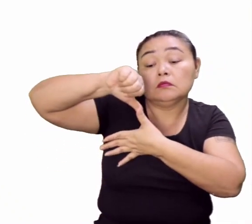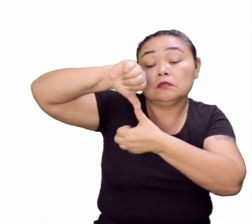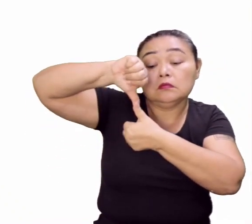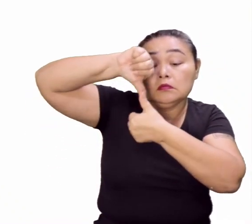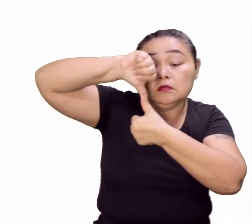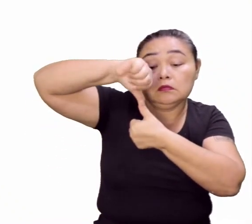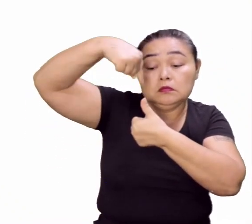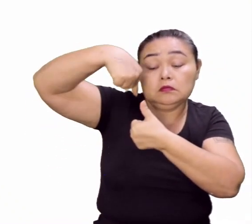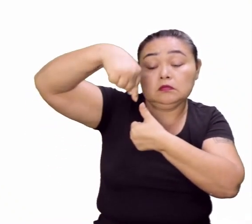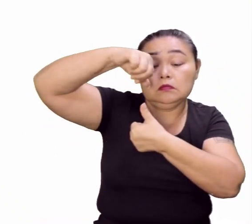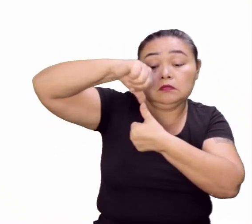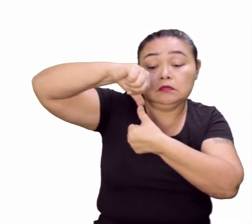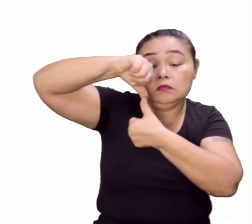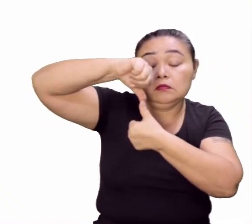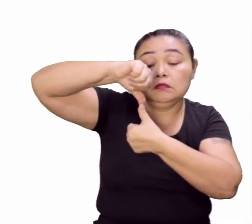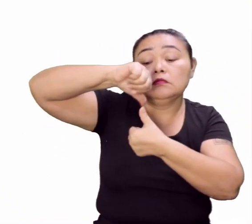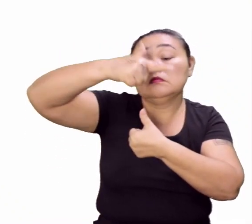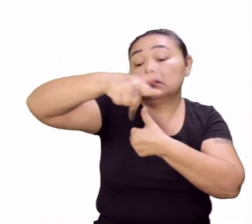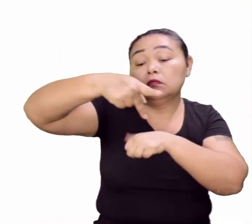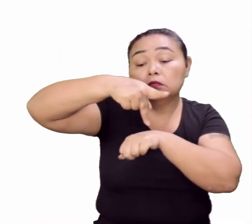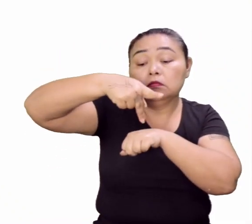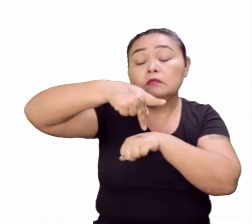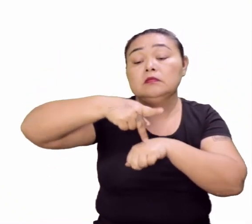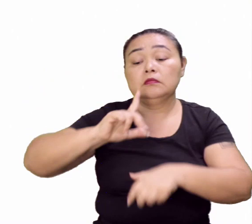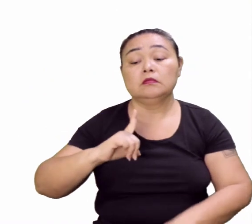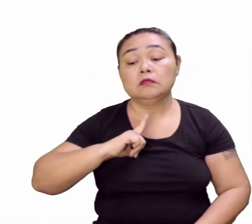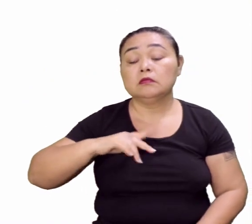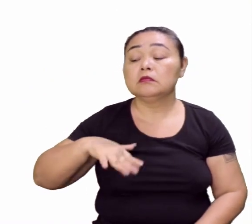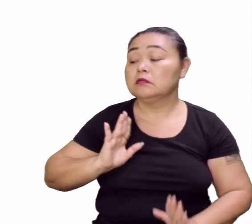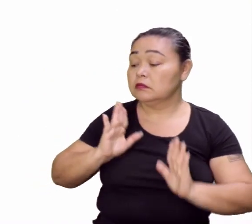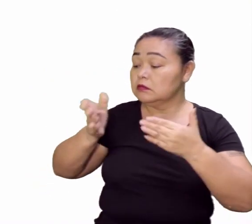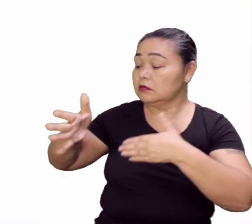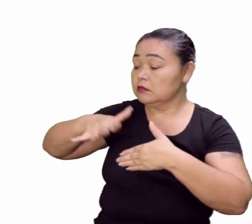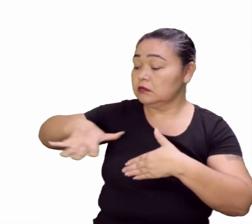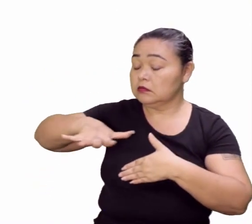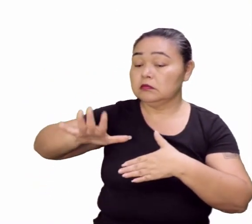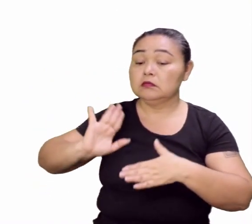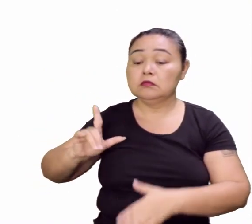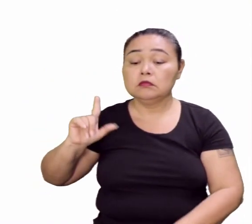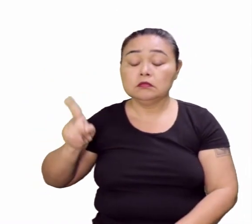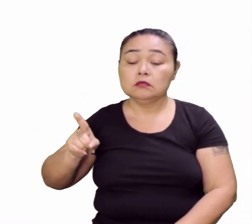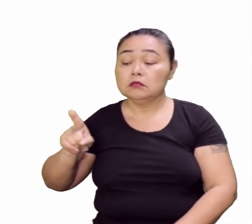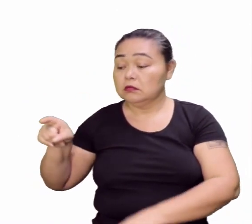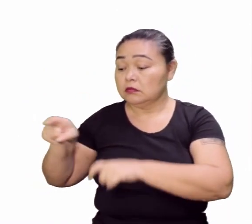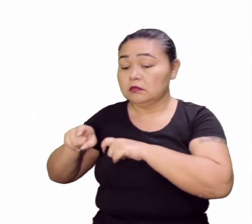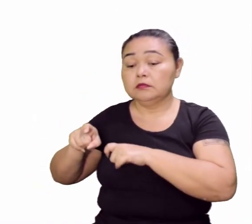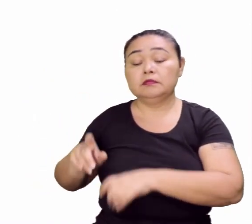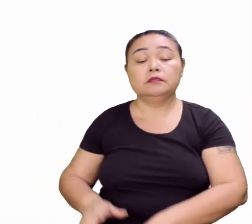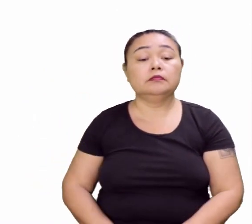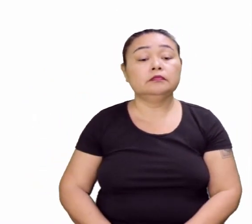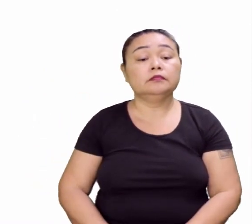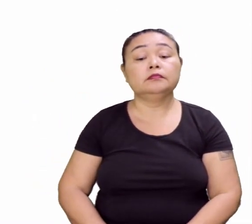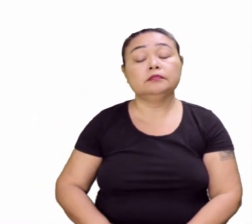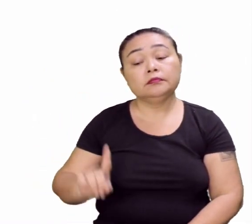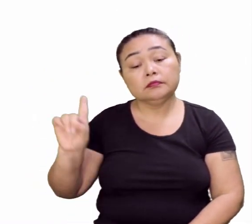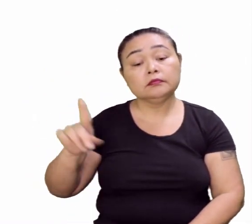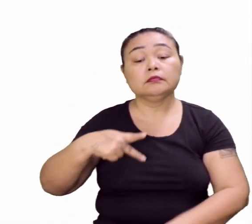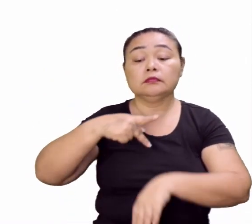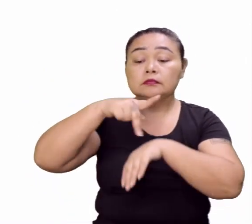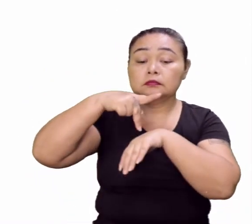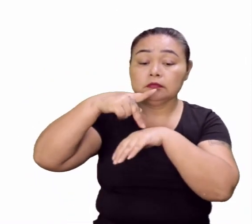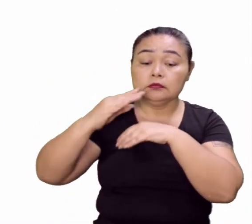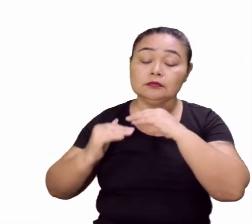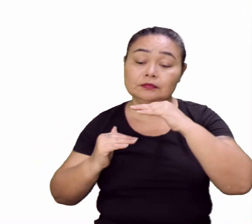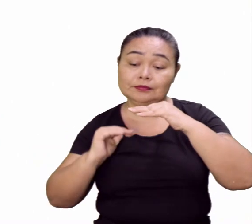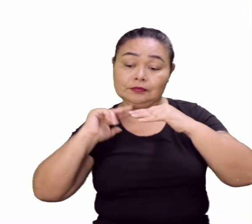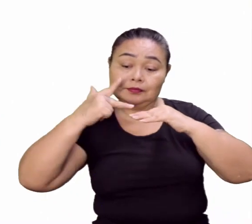Central, justamente, a gente tem outros países, né, que tem uma grande concentração ainda no campo. Países emergentes, aí a gente tem